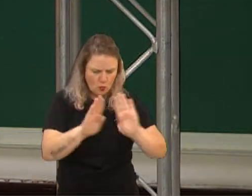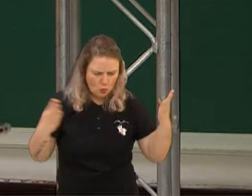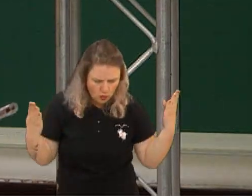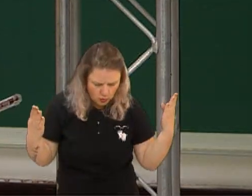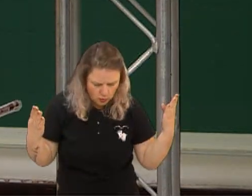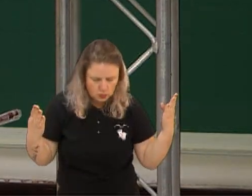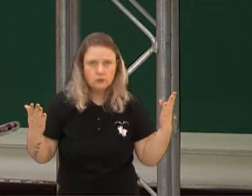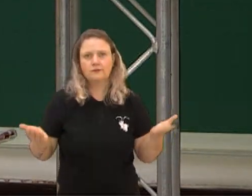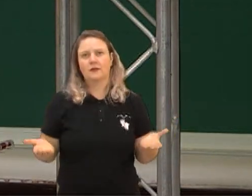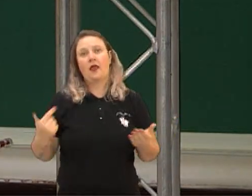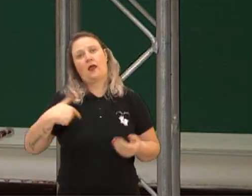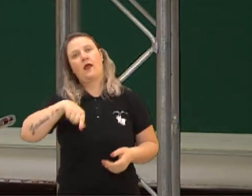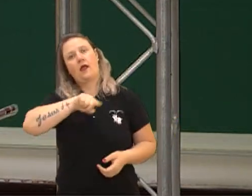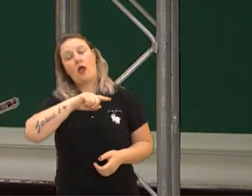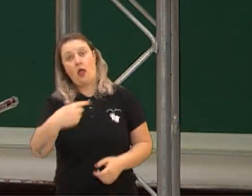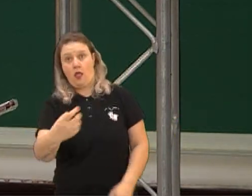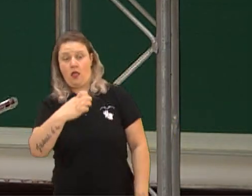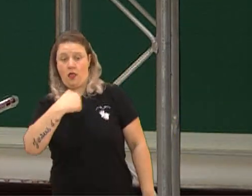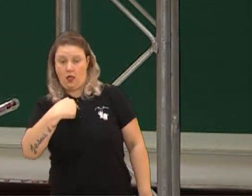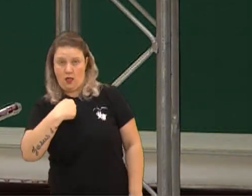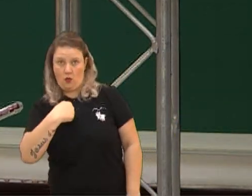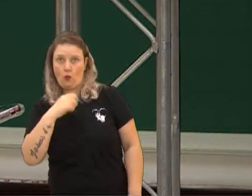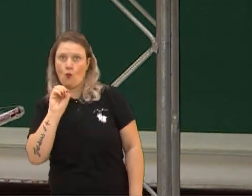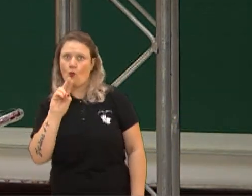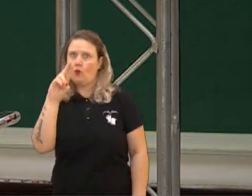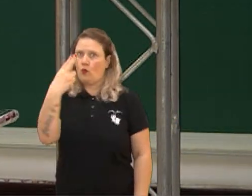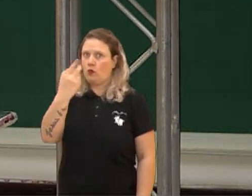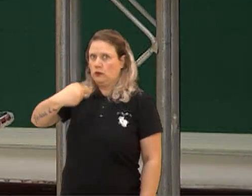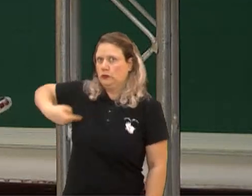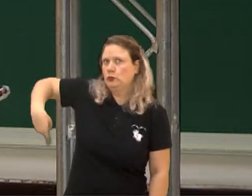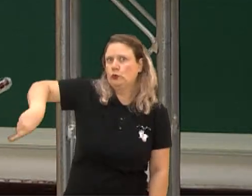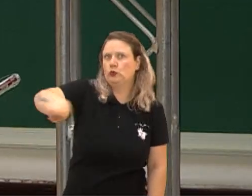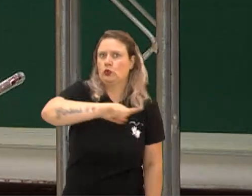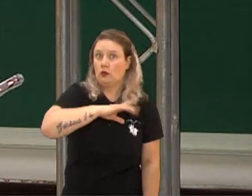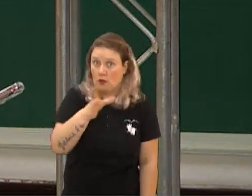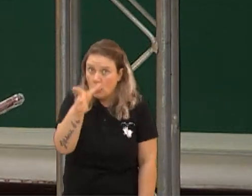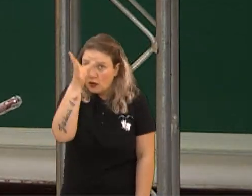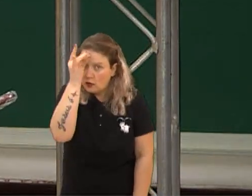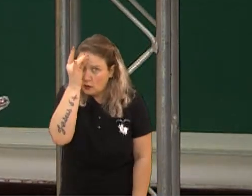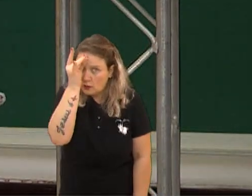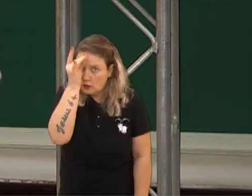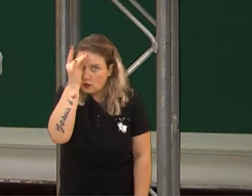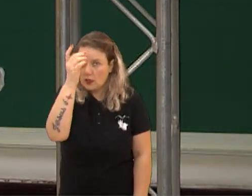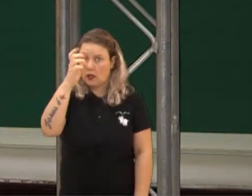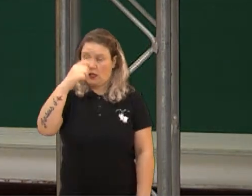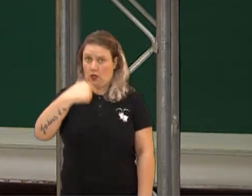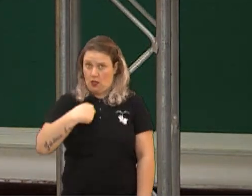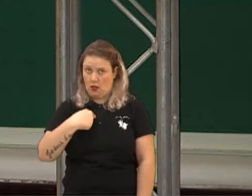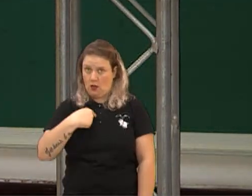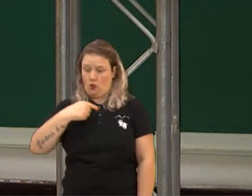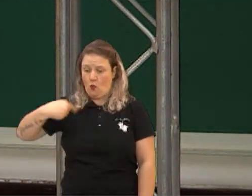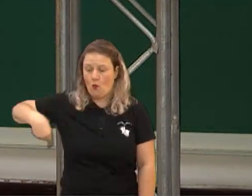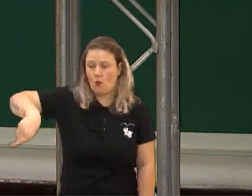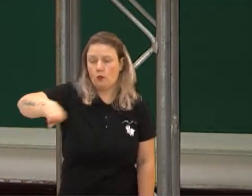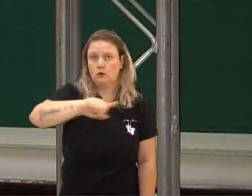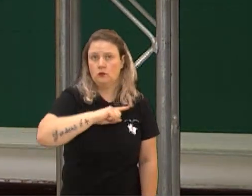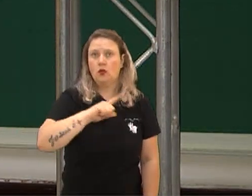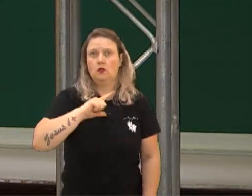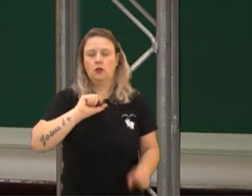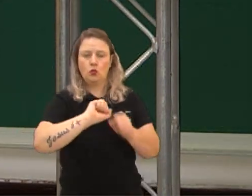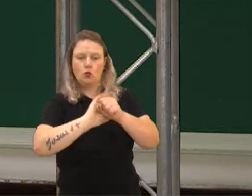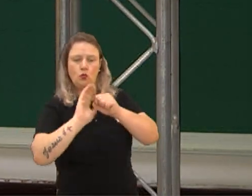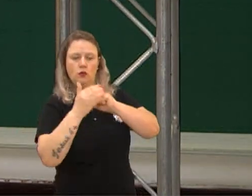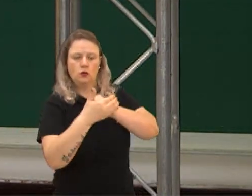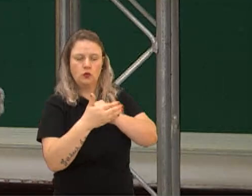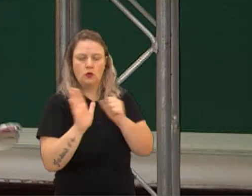nós. Então, quando eu sei que é eu ou nós, memorizem bem, vou repetir. Quando for eu ou nós, a gente tem sujeito oculto. Agora,